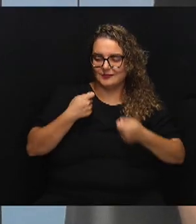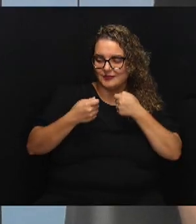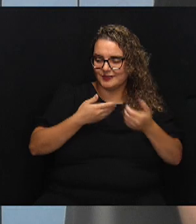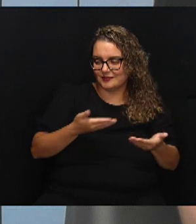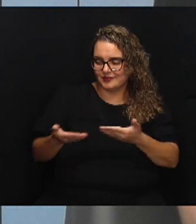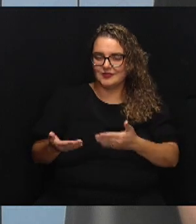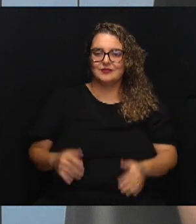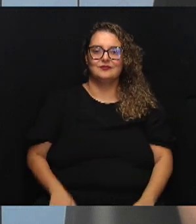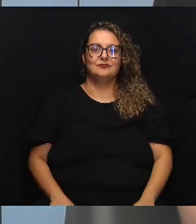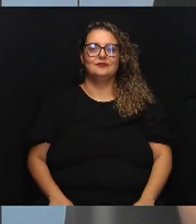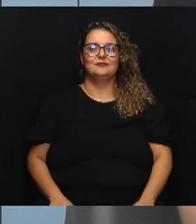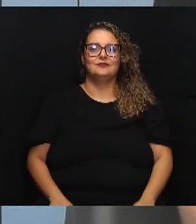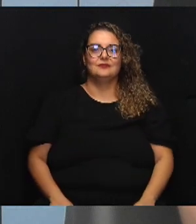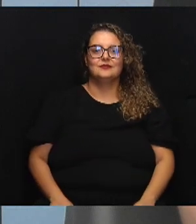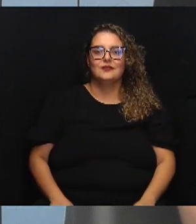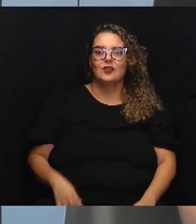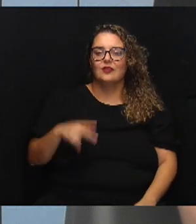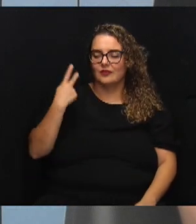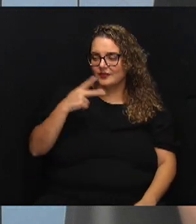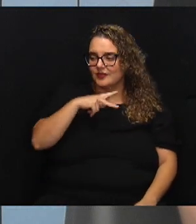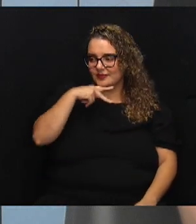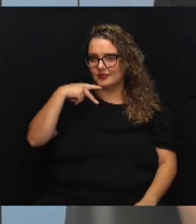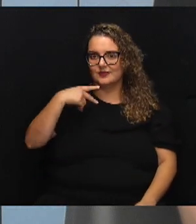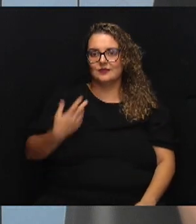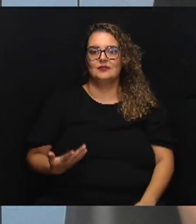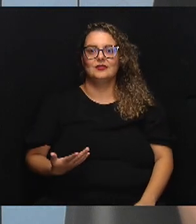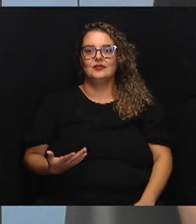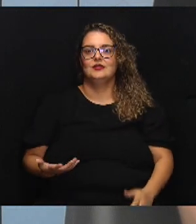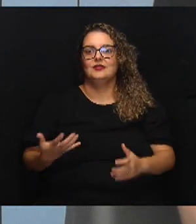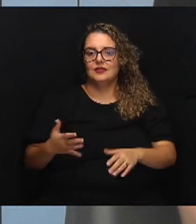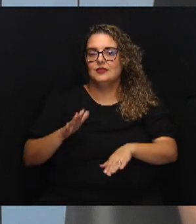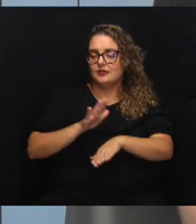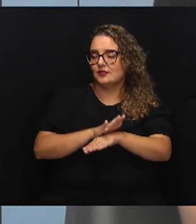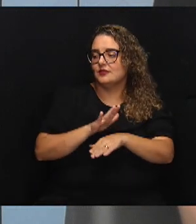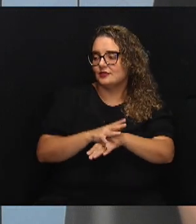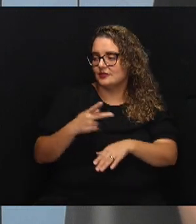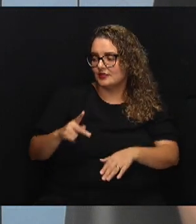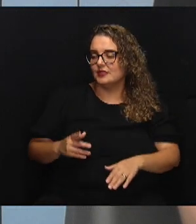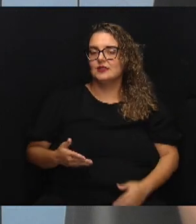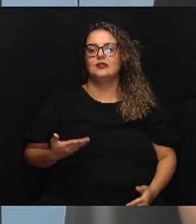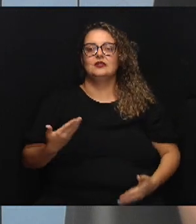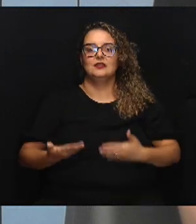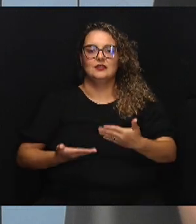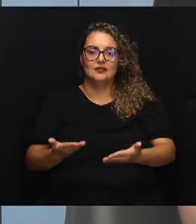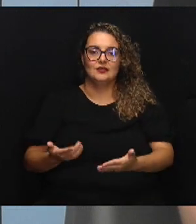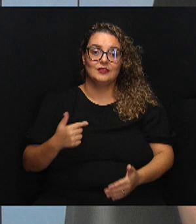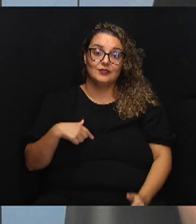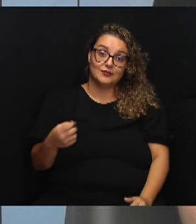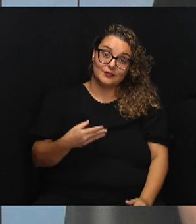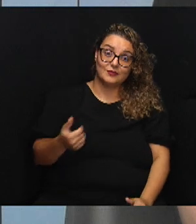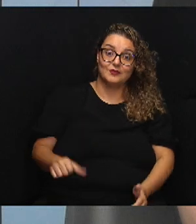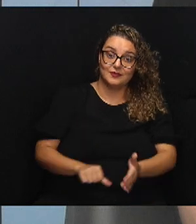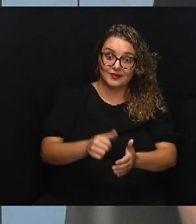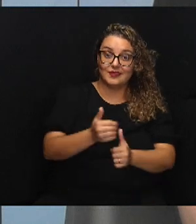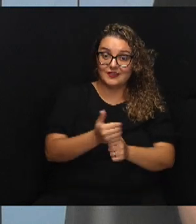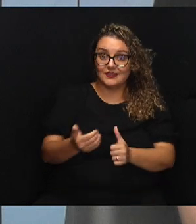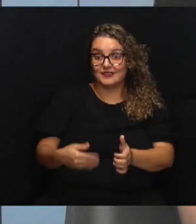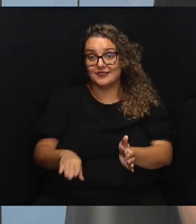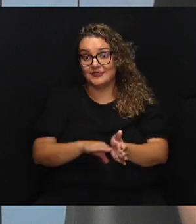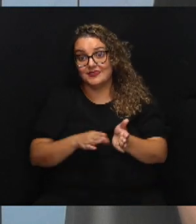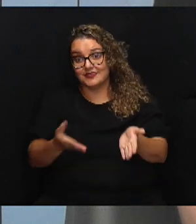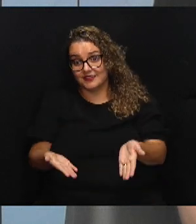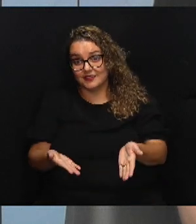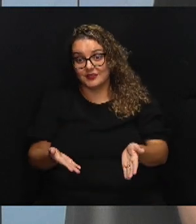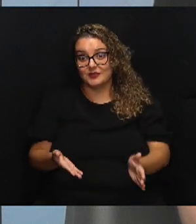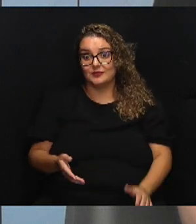foi dada. O vereador Permínio, quero muito a ajuda dele também nessa caminhada, né? Sou novo, meu primeiro mandato, acabei de chegar aqui,